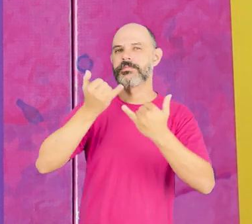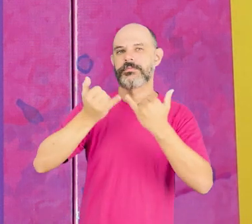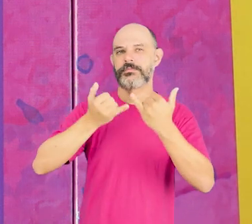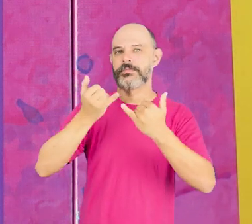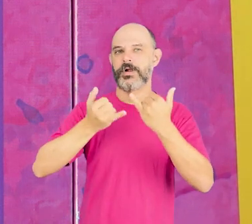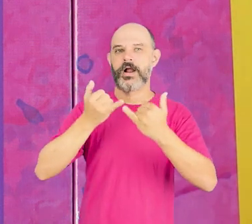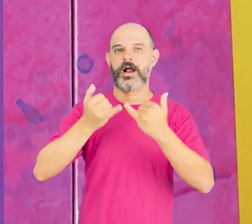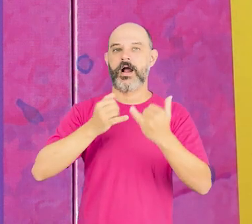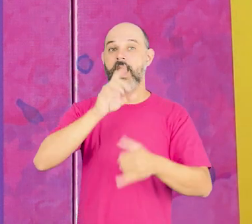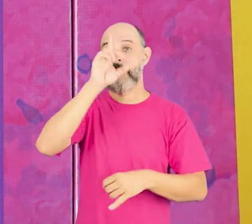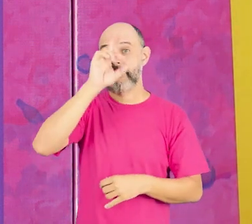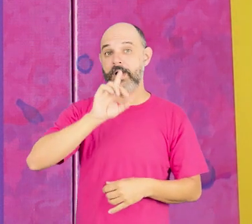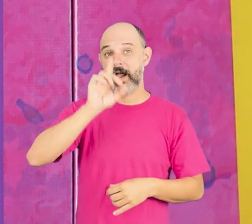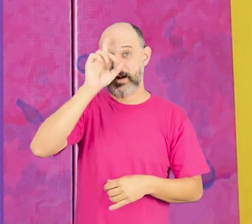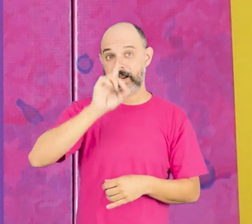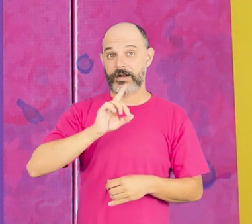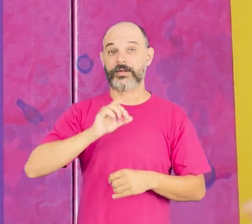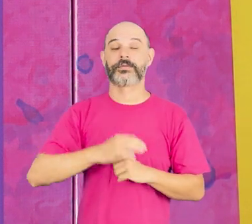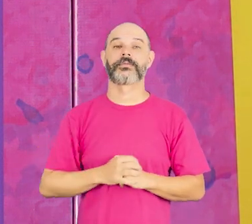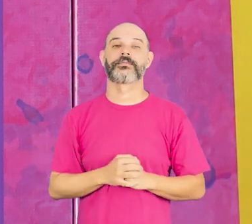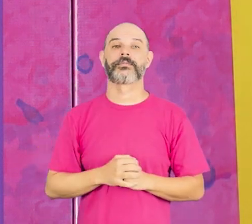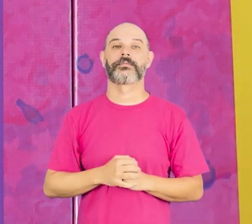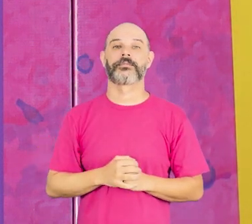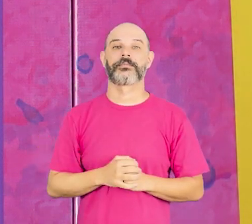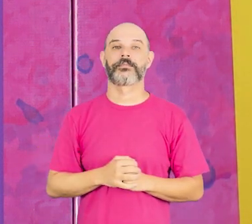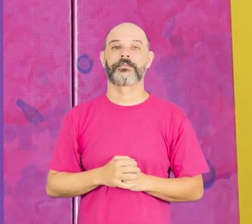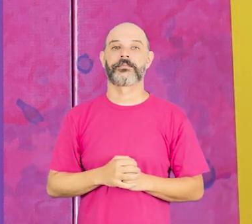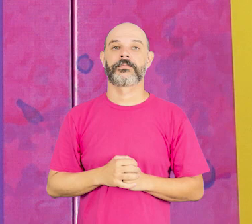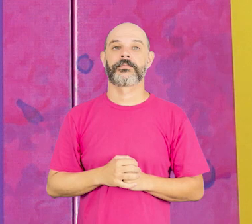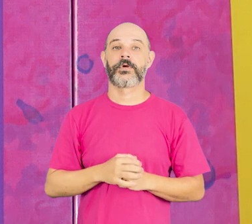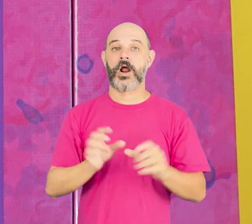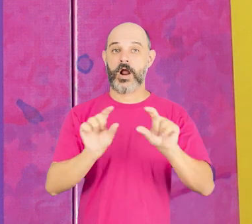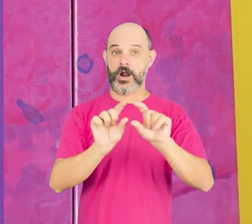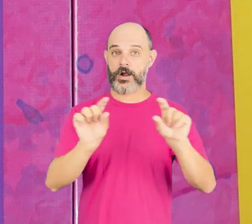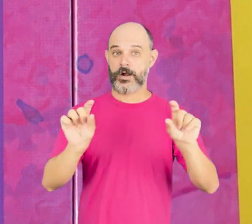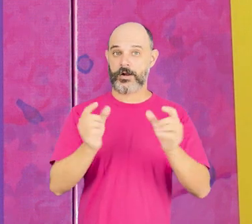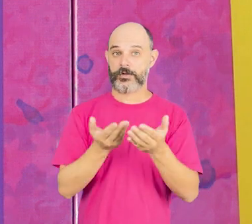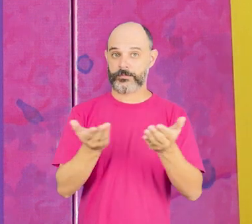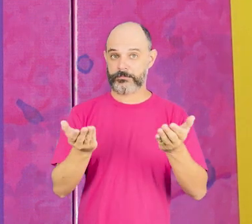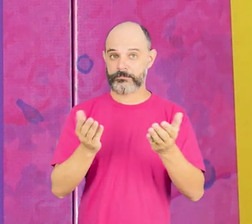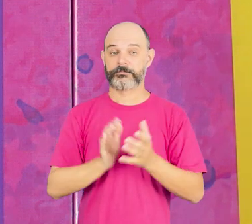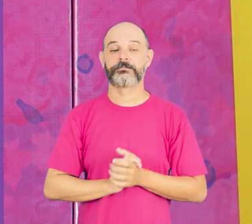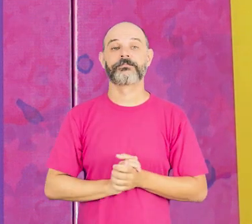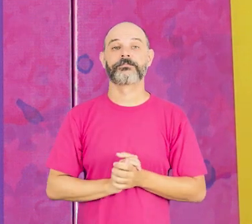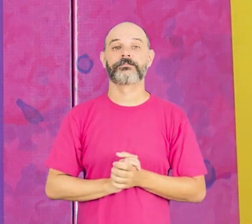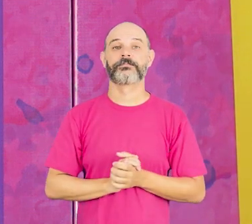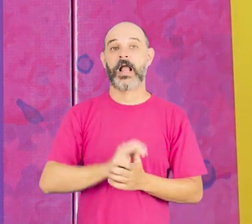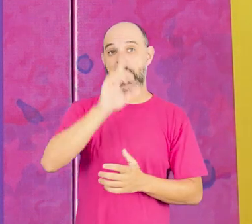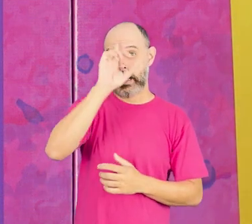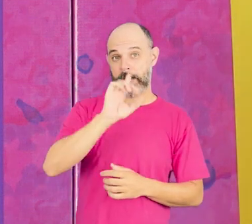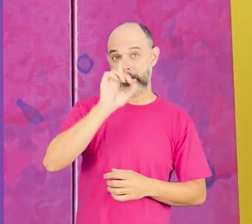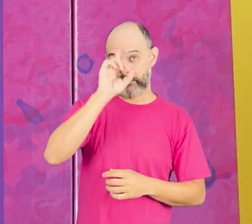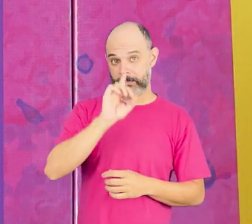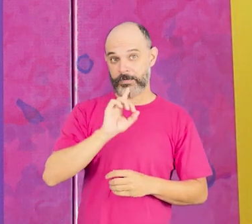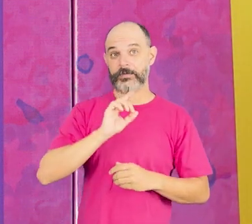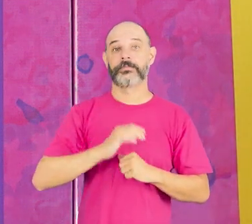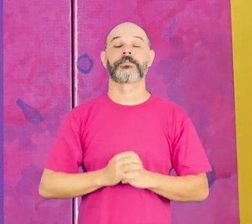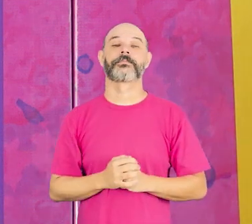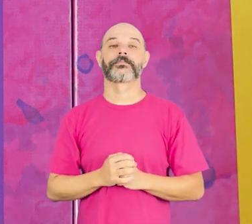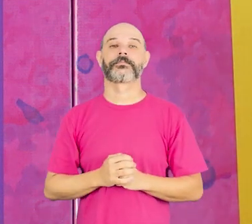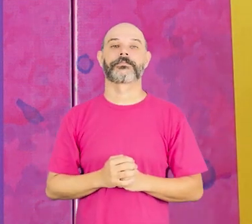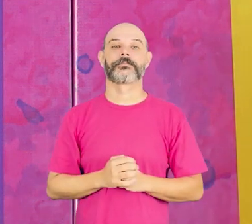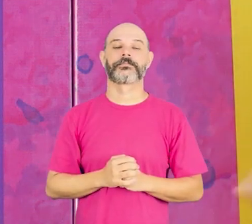de brincar de amarelinha. Em espanhol, hablamos rajuela.